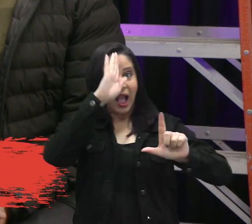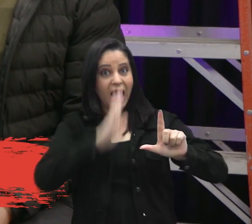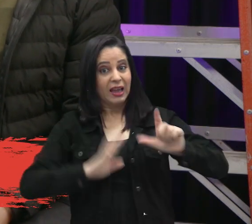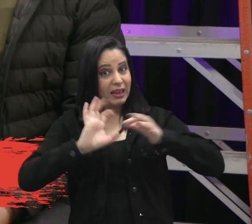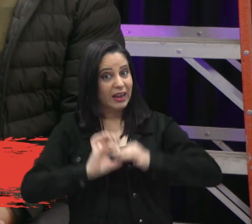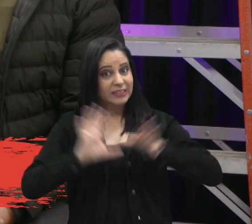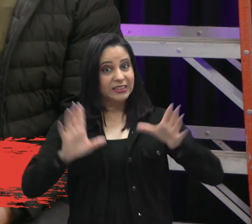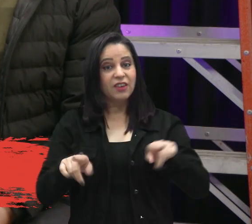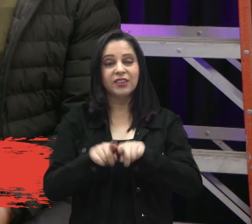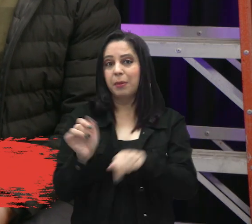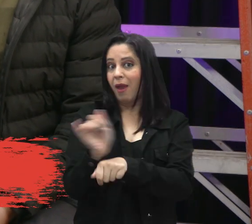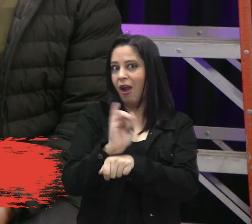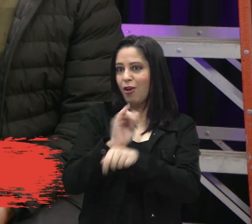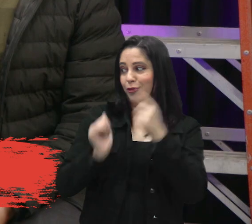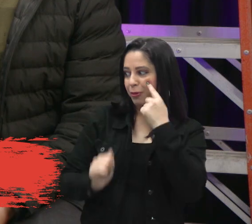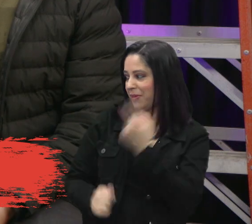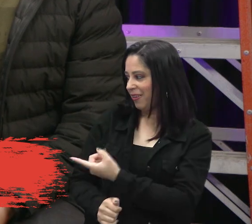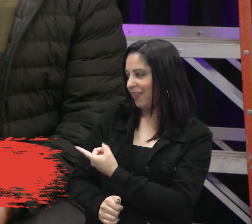pela internet em